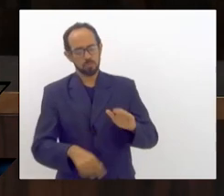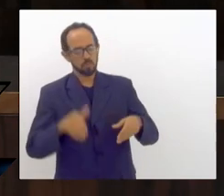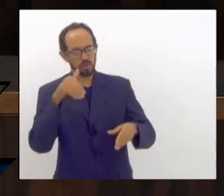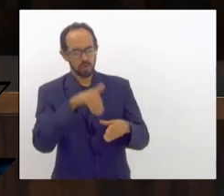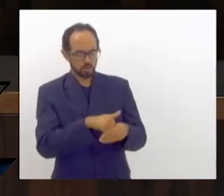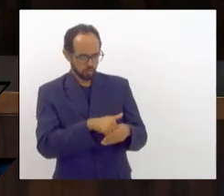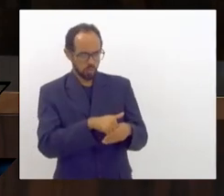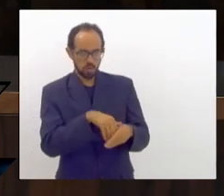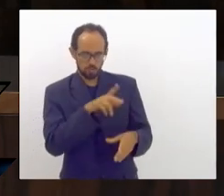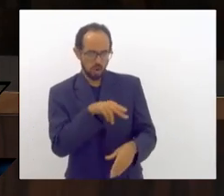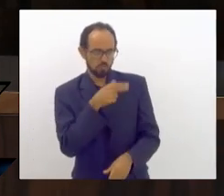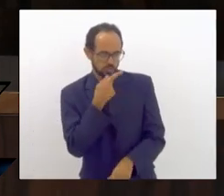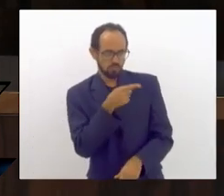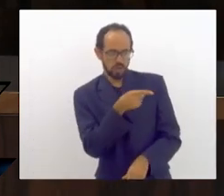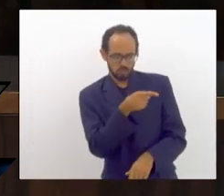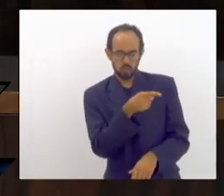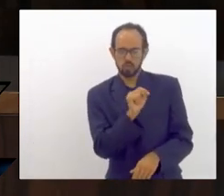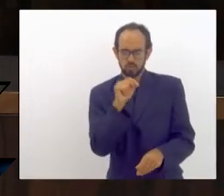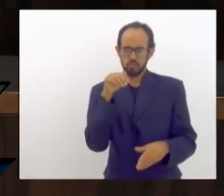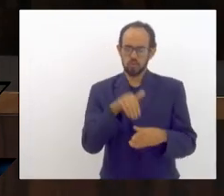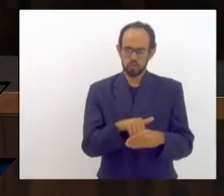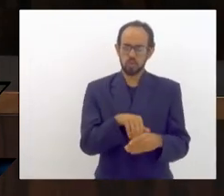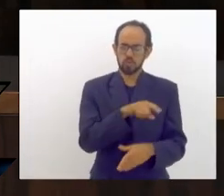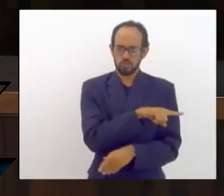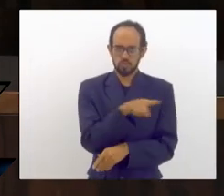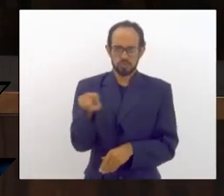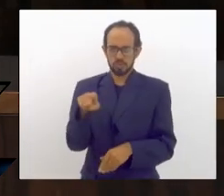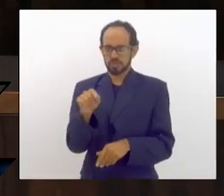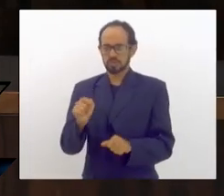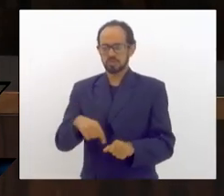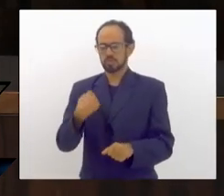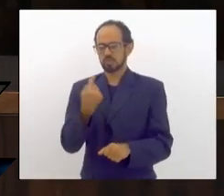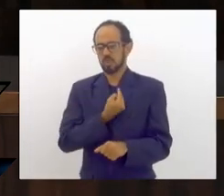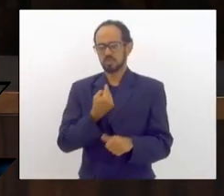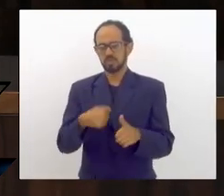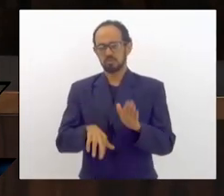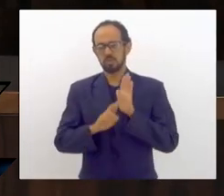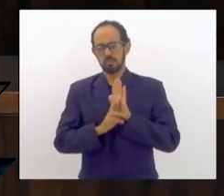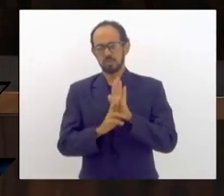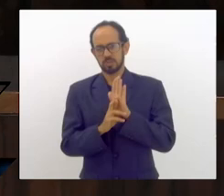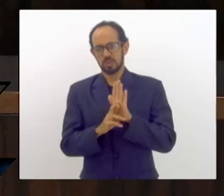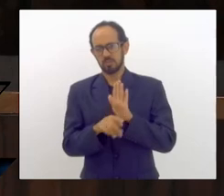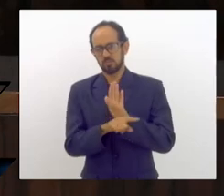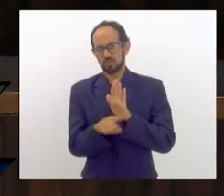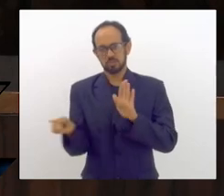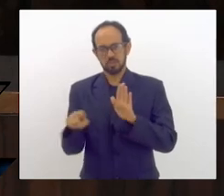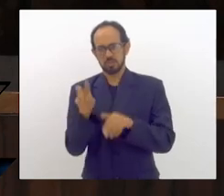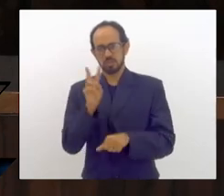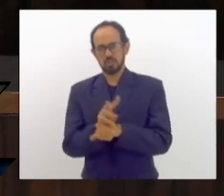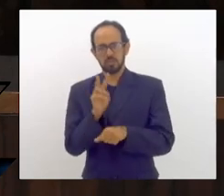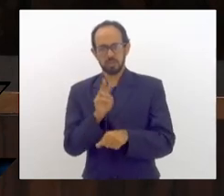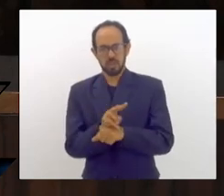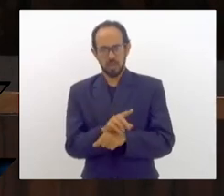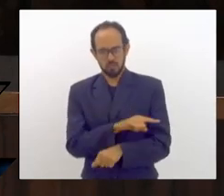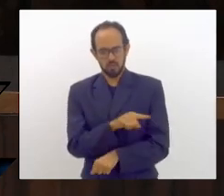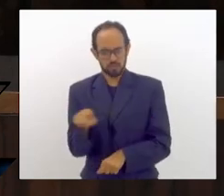né, professor? Tem os eleitores que votaram em vocês, estão aqui para representar vocês e defender vocês. Eu acho que aqui